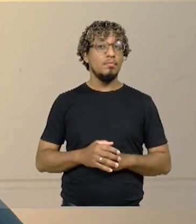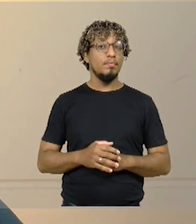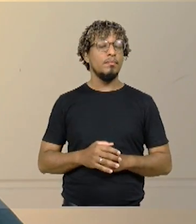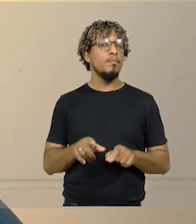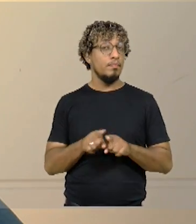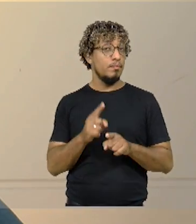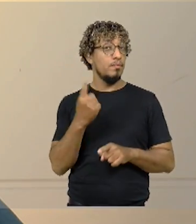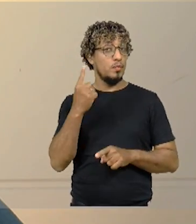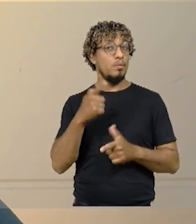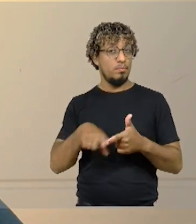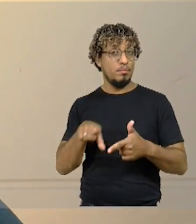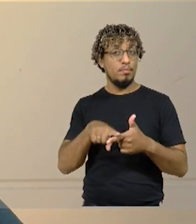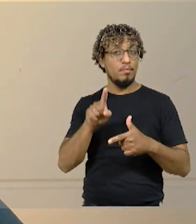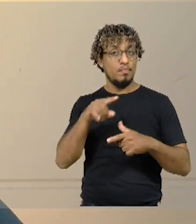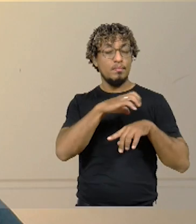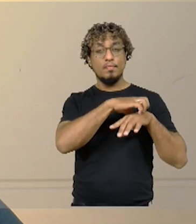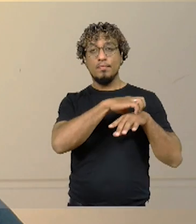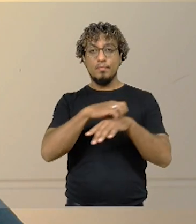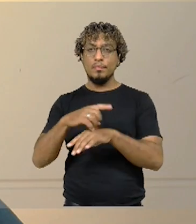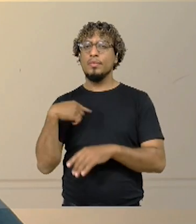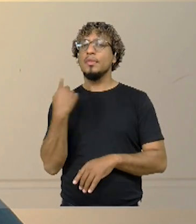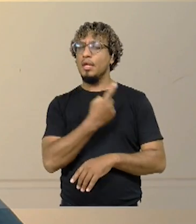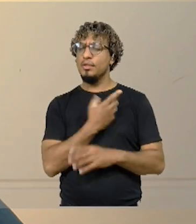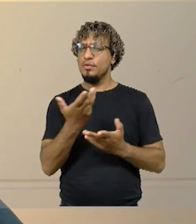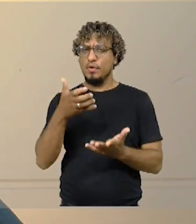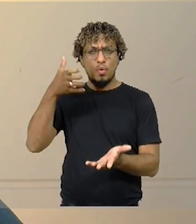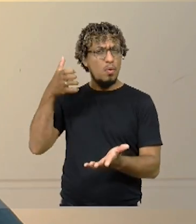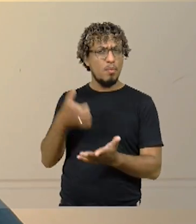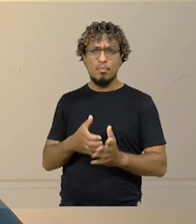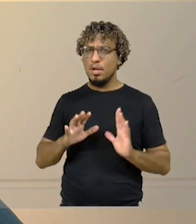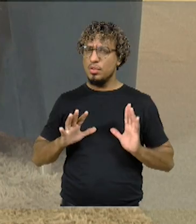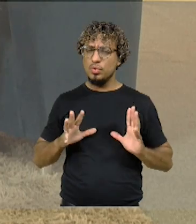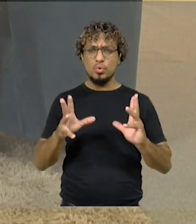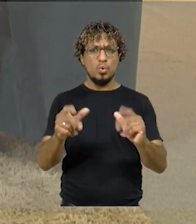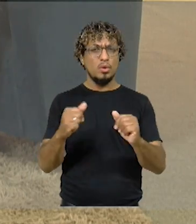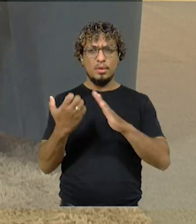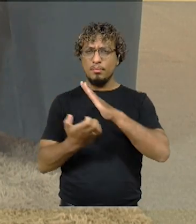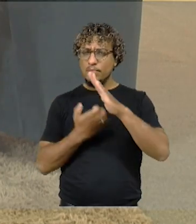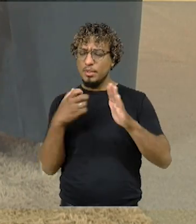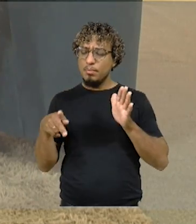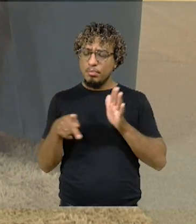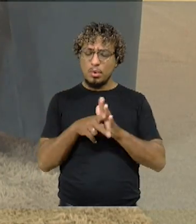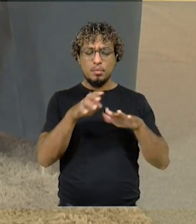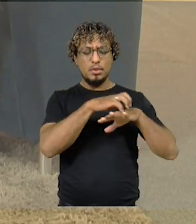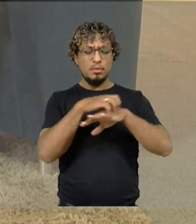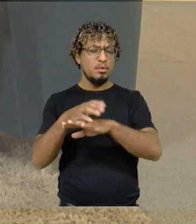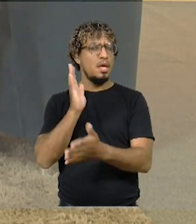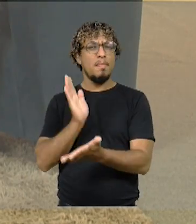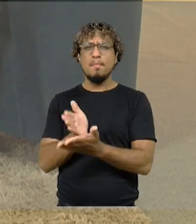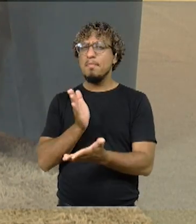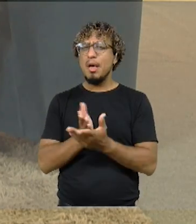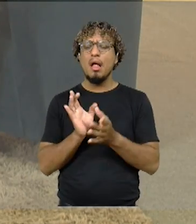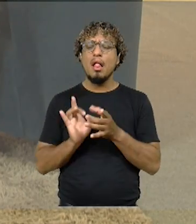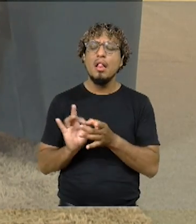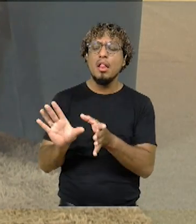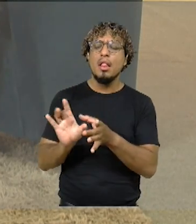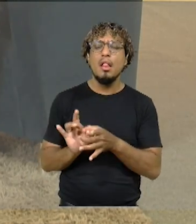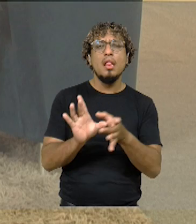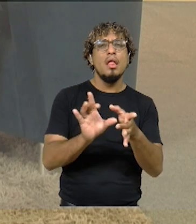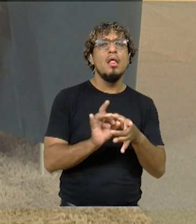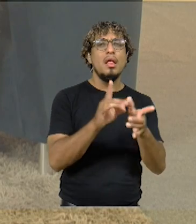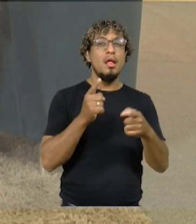que a cidade cresce, o terminal continua o mesmo número. Temos aí 40 quilômetros de vias para ciclovias,